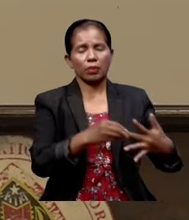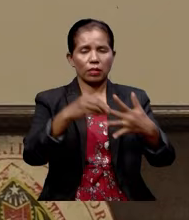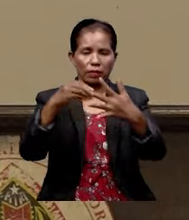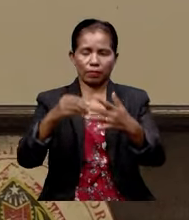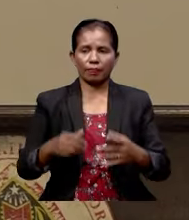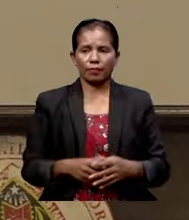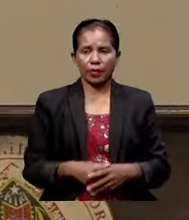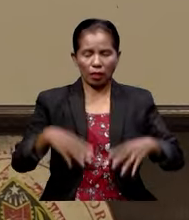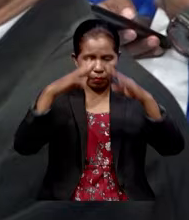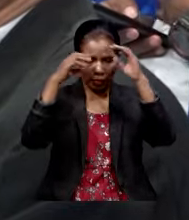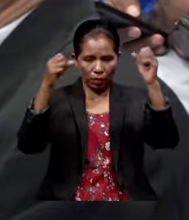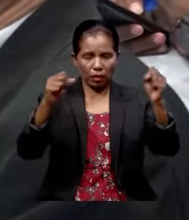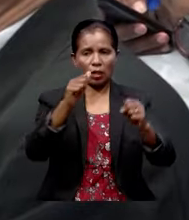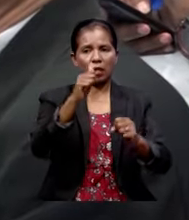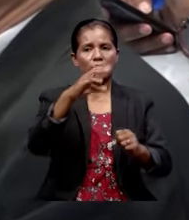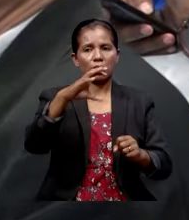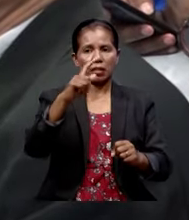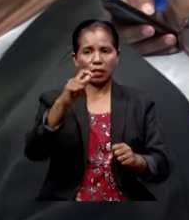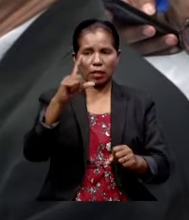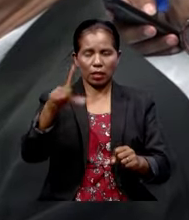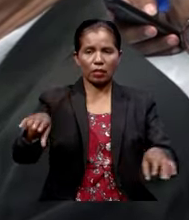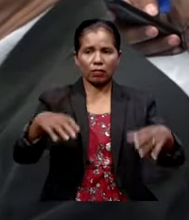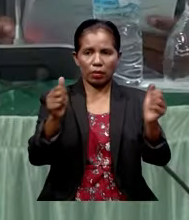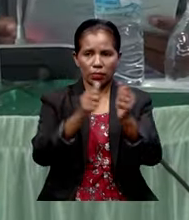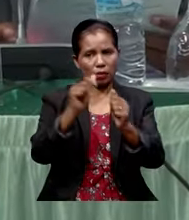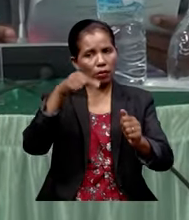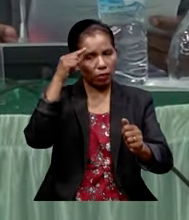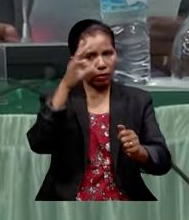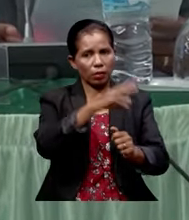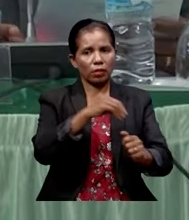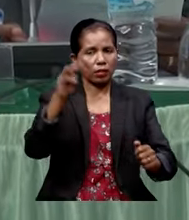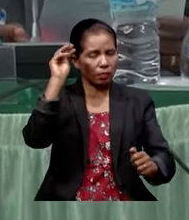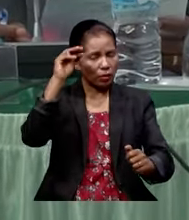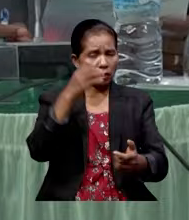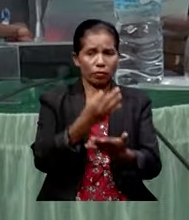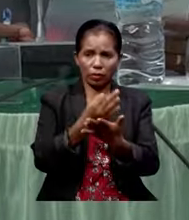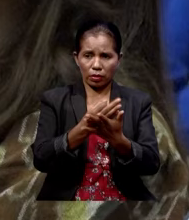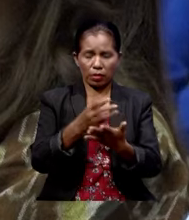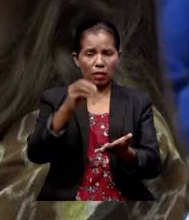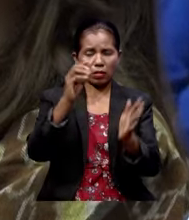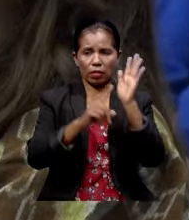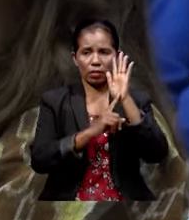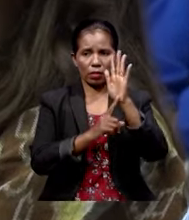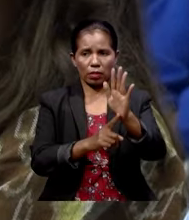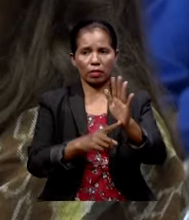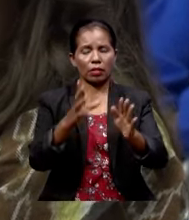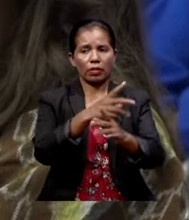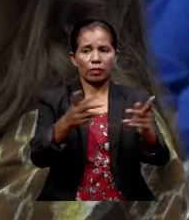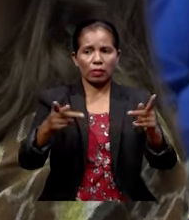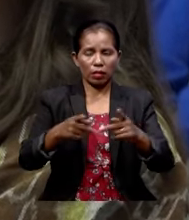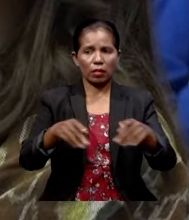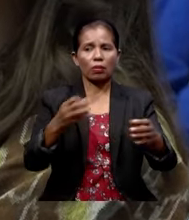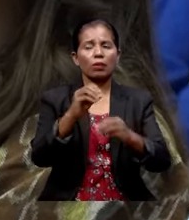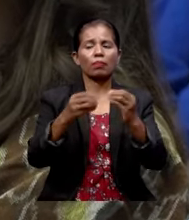Além de né, presidente ACTL nia parte se serviço a mutu com o governo e o Ministério Finanças a tu garante transparência e a setor financeiro